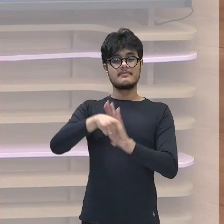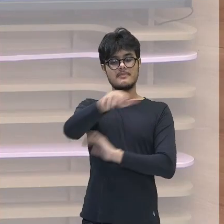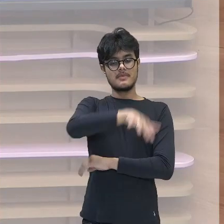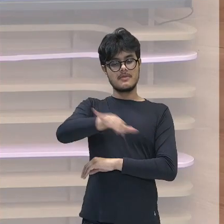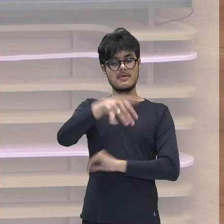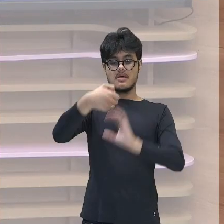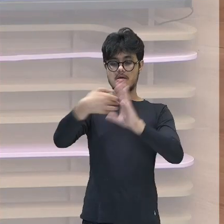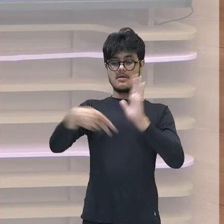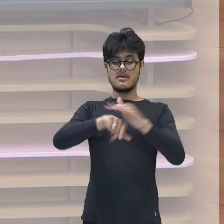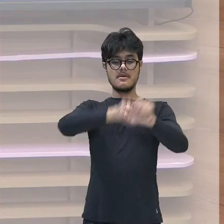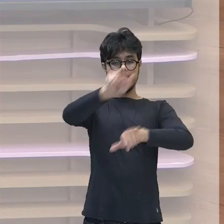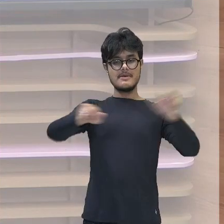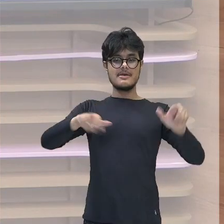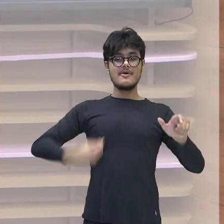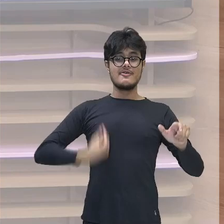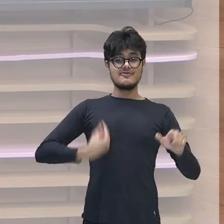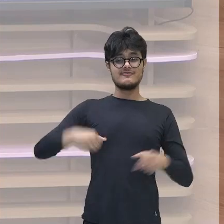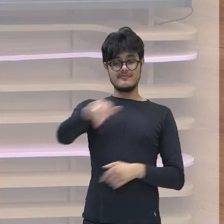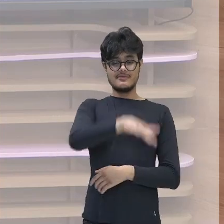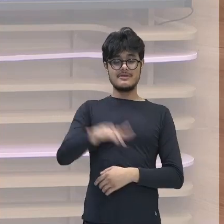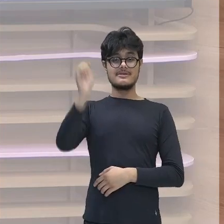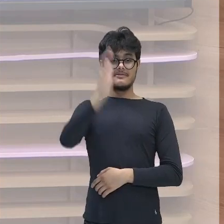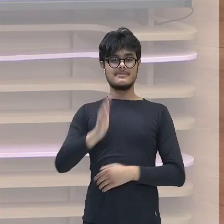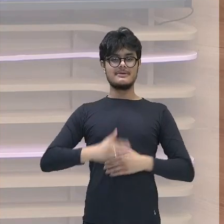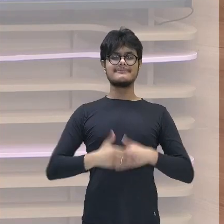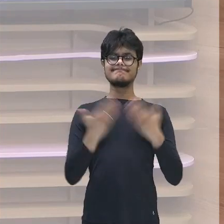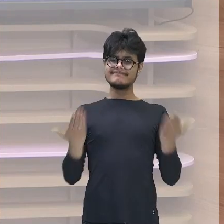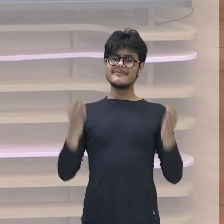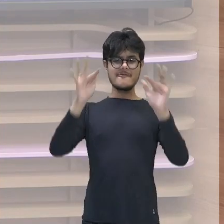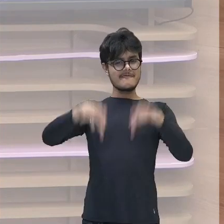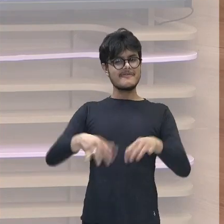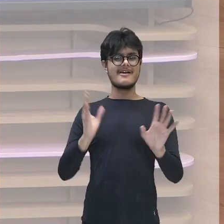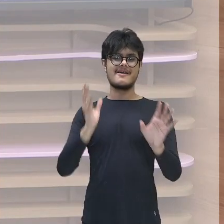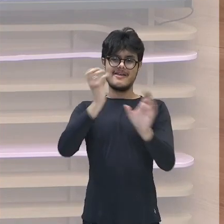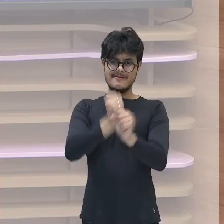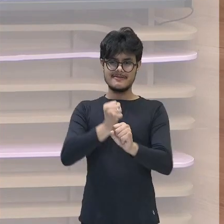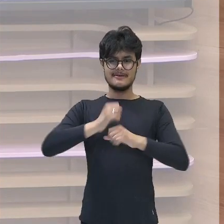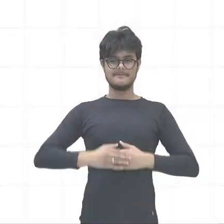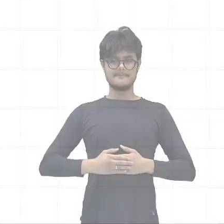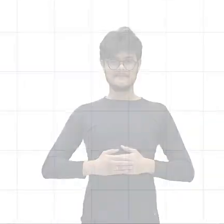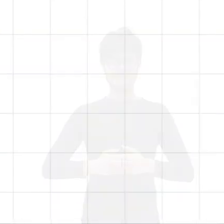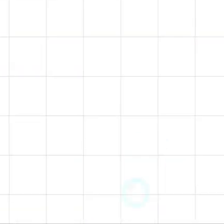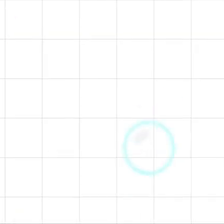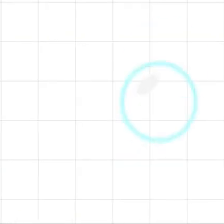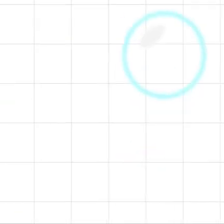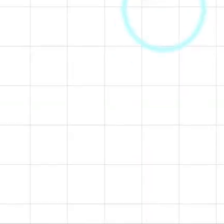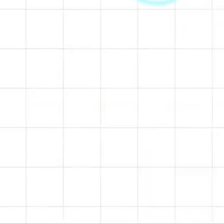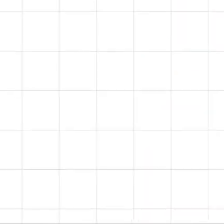características da nossa população brasileira. E assim finalizamos a nossa revisão.